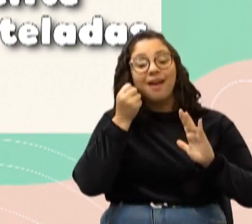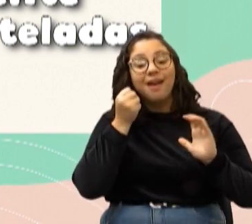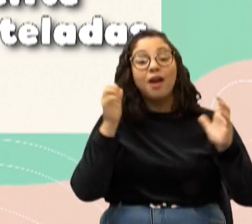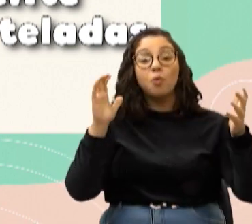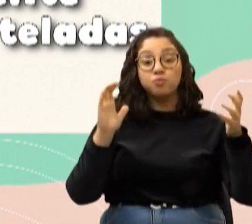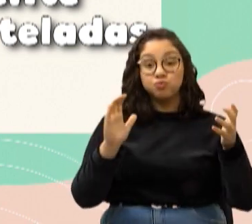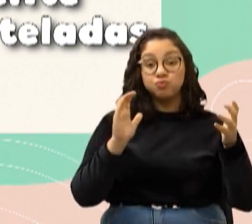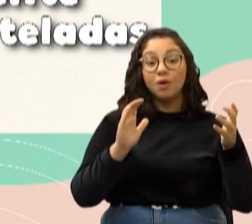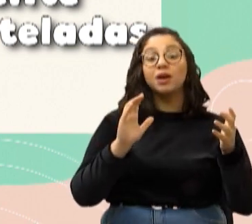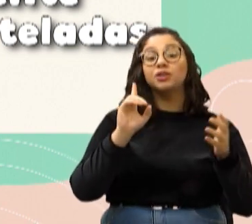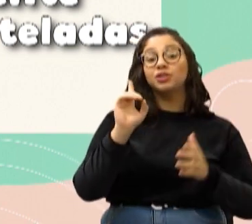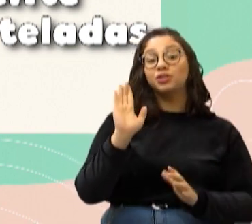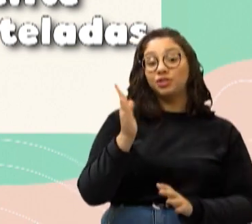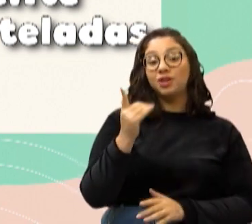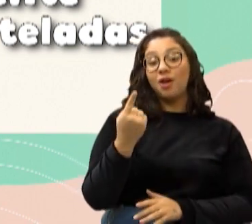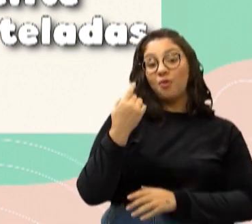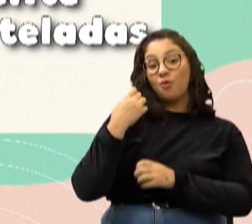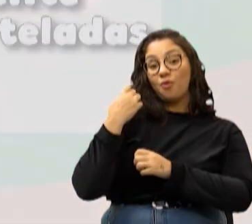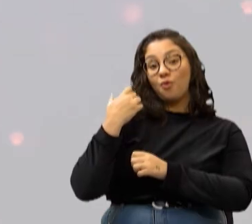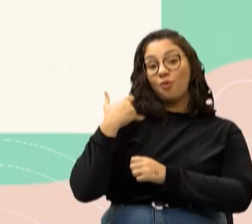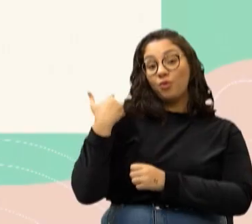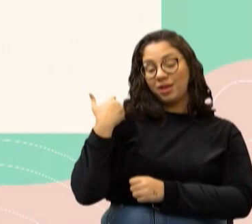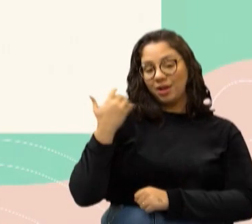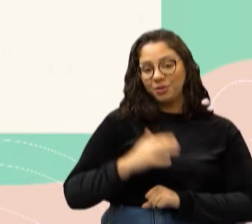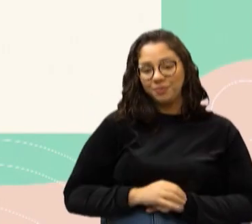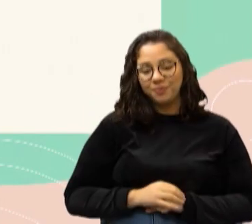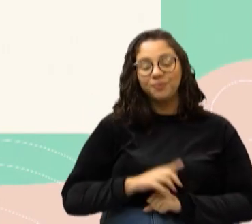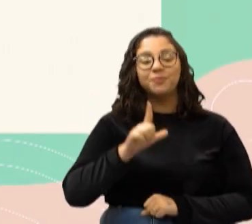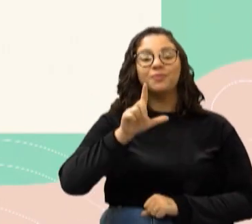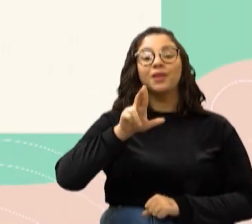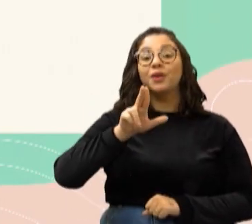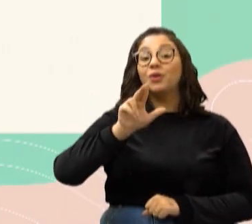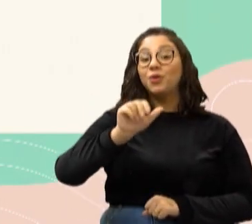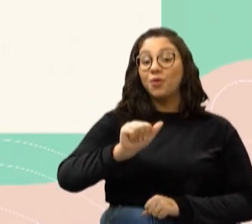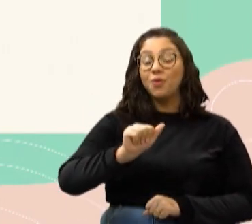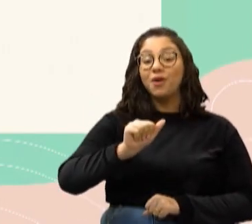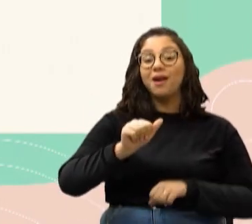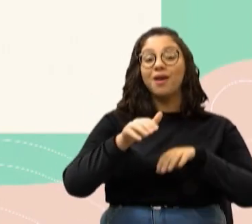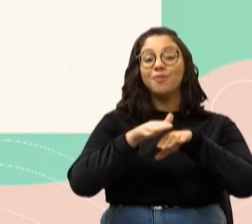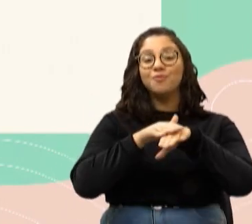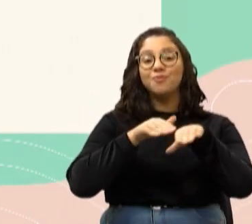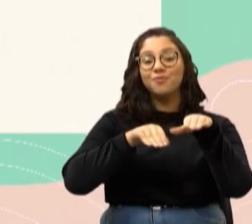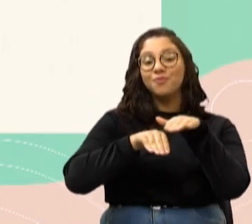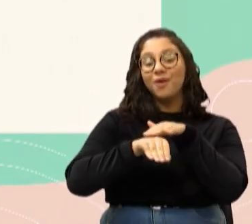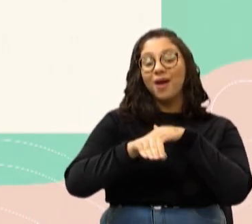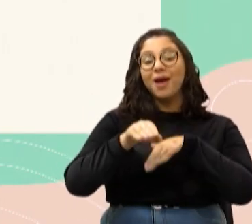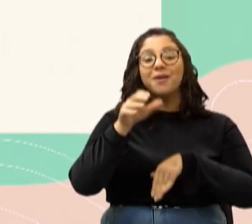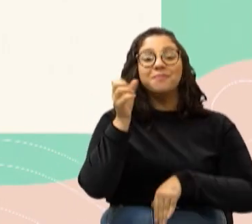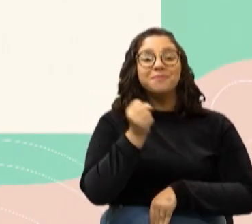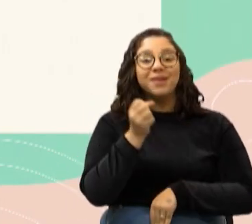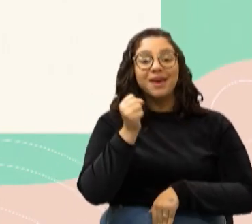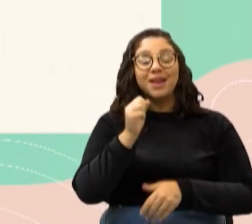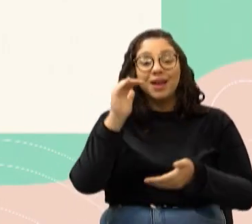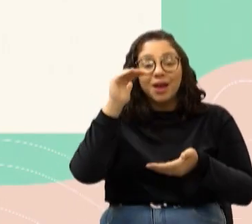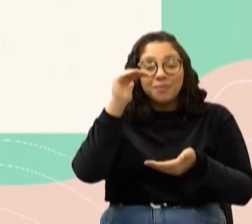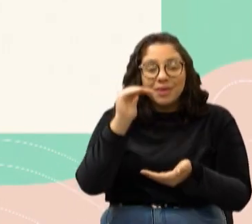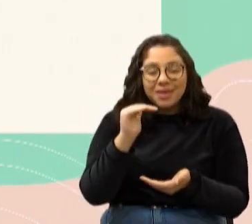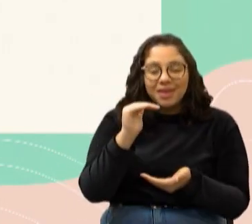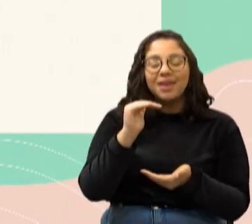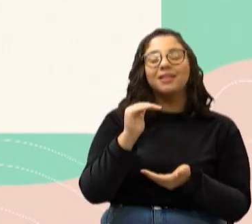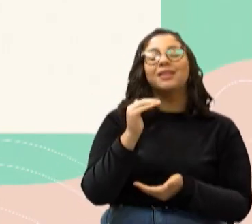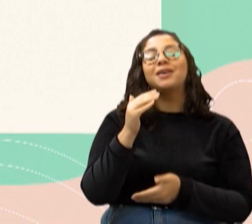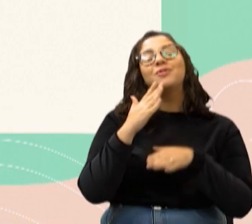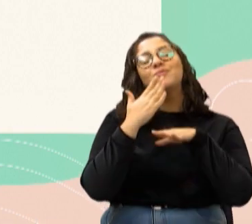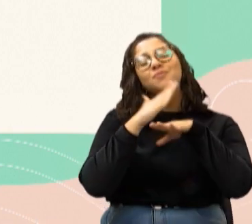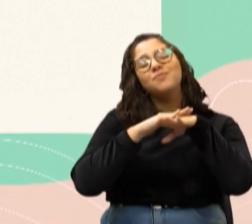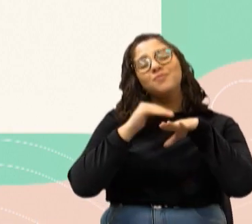médio, amorosa e tem 1 ano de idade. Lua, essa cadelinha de patinhas brancas e porte pequeno, é